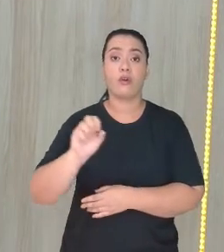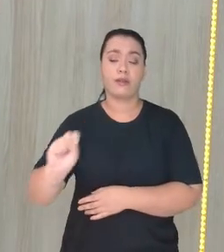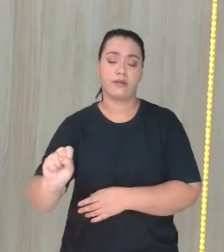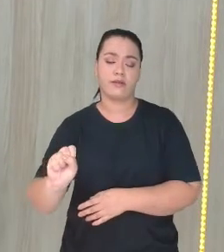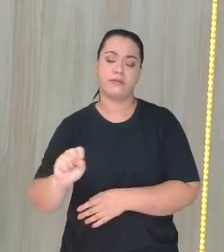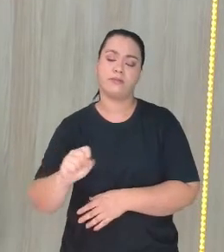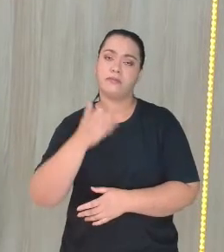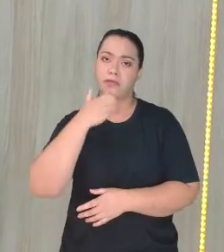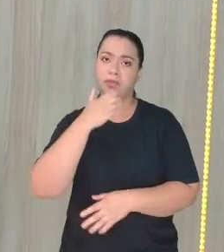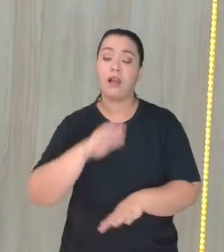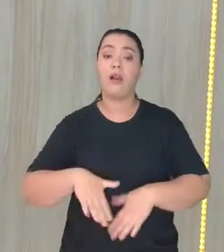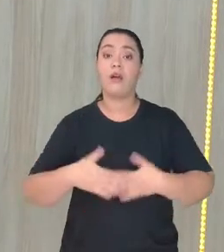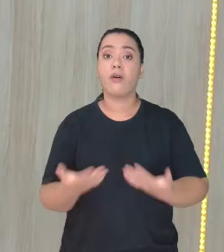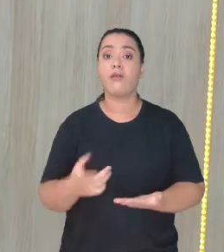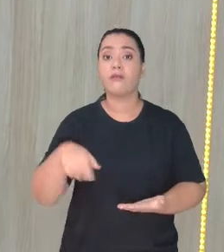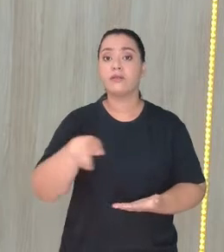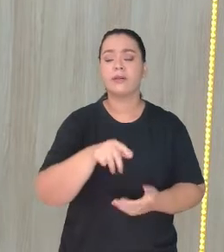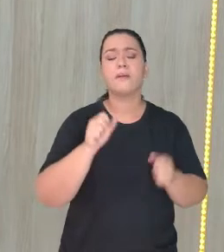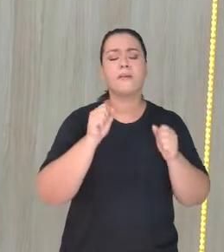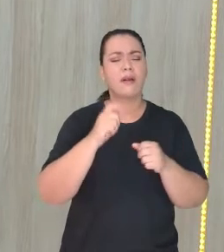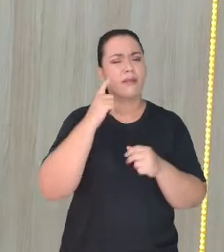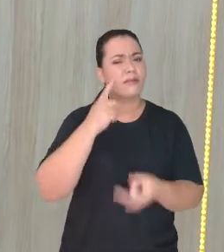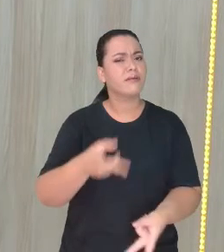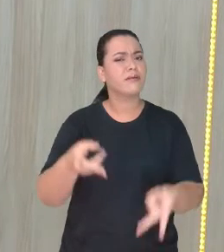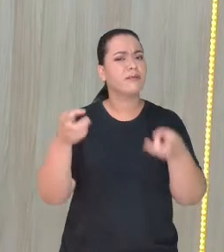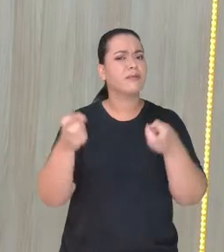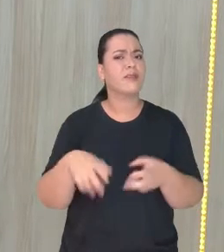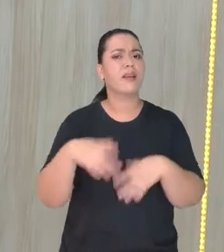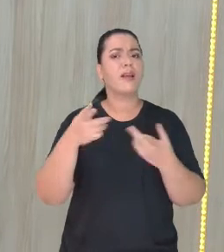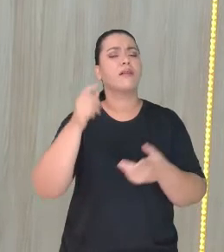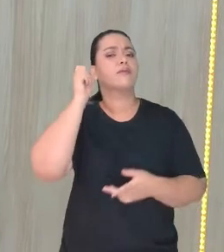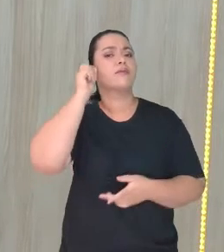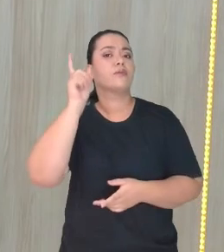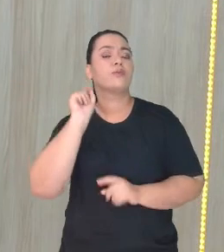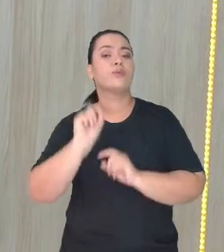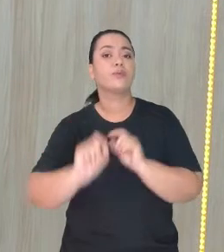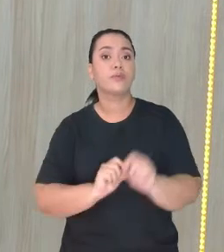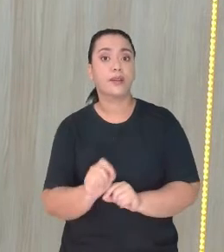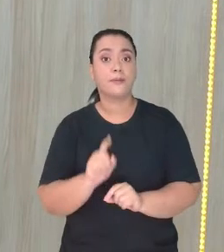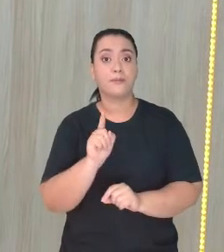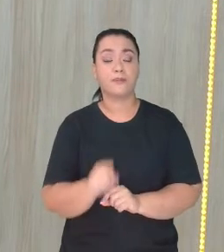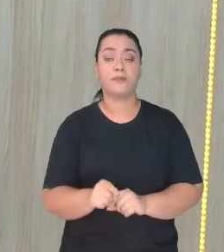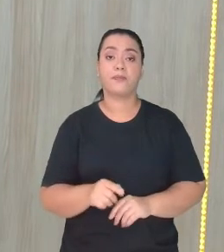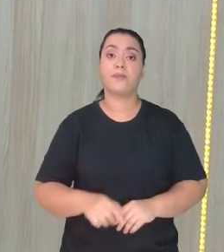também você pode aí verificar essa ideia através apenas lá do